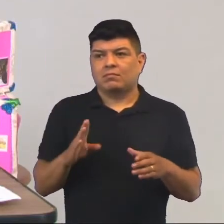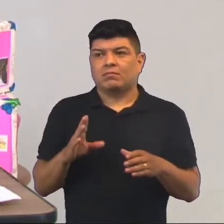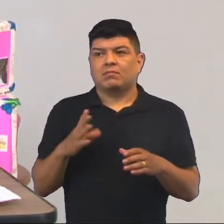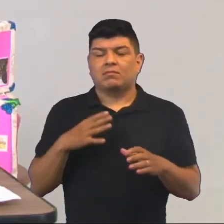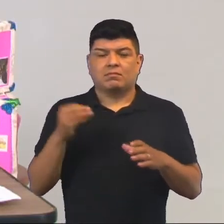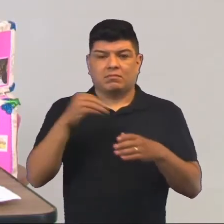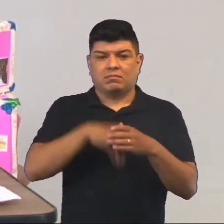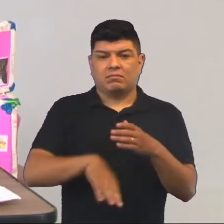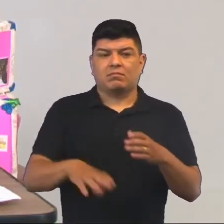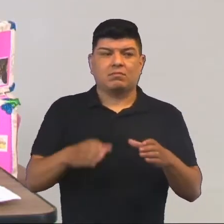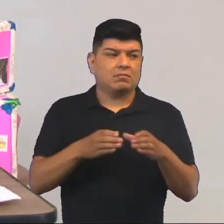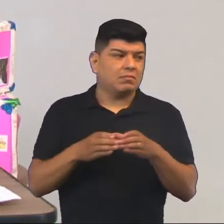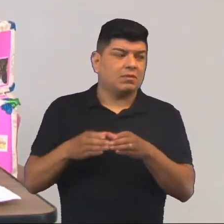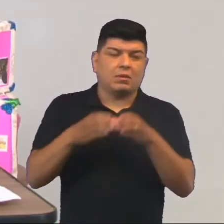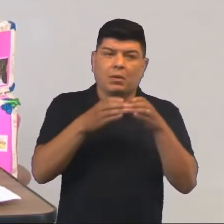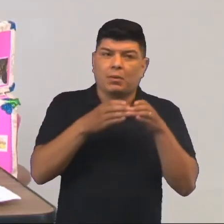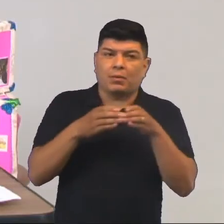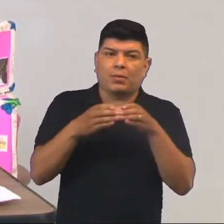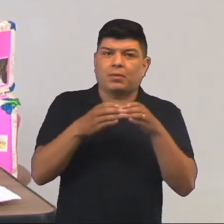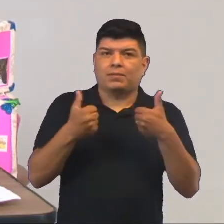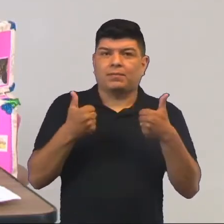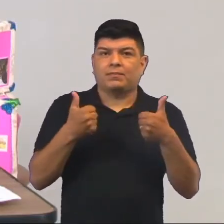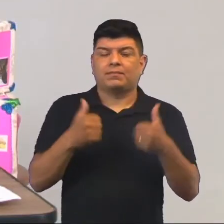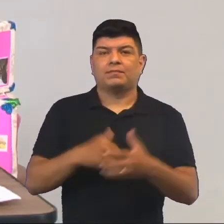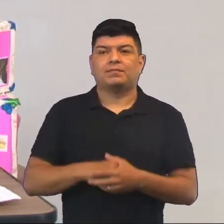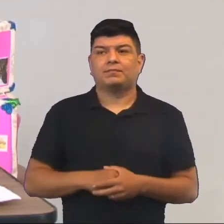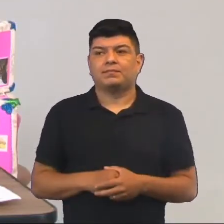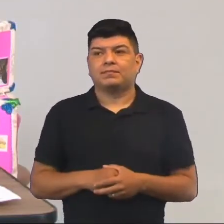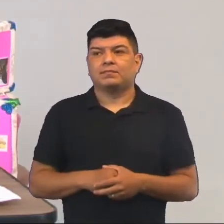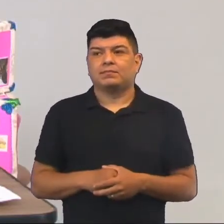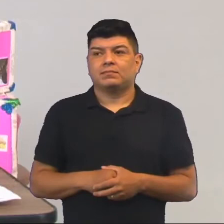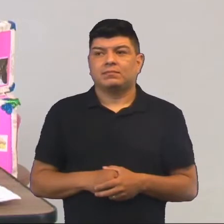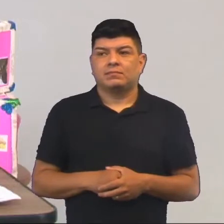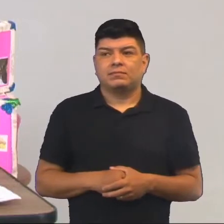está inserido o tacacá, certo?